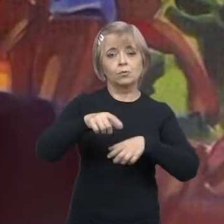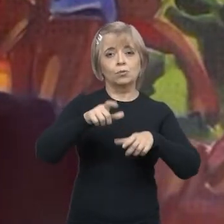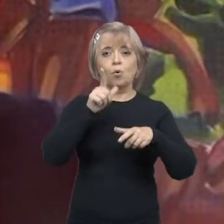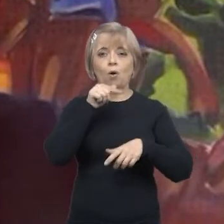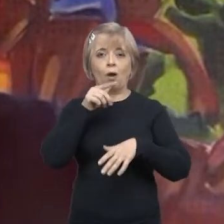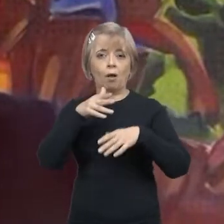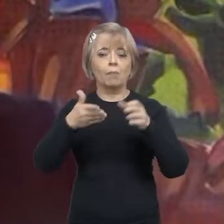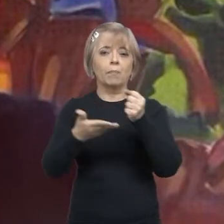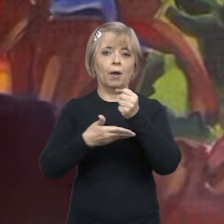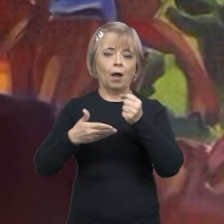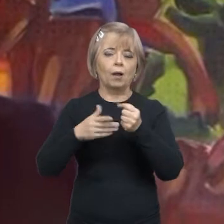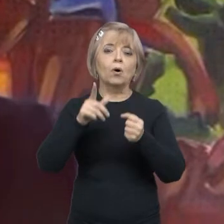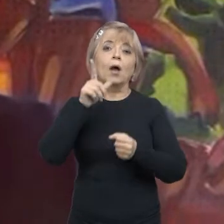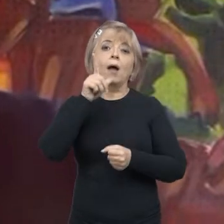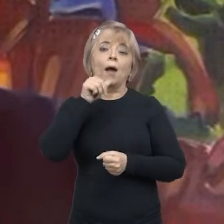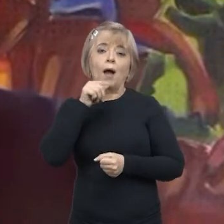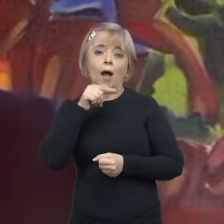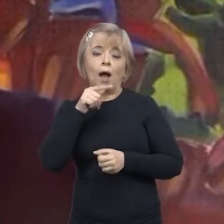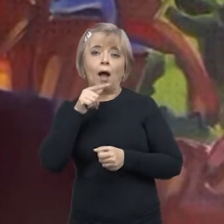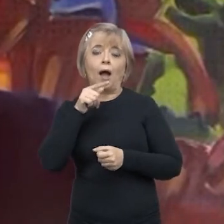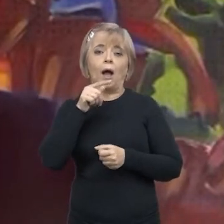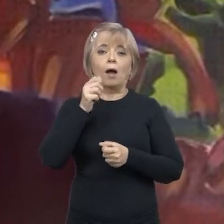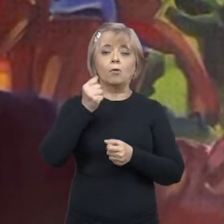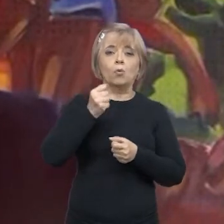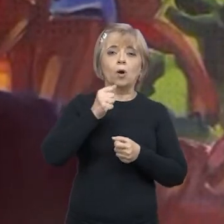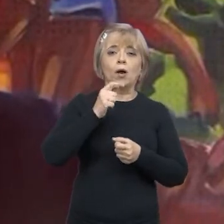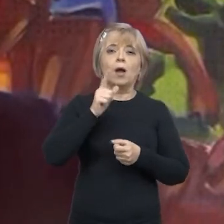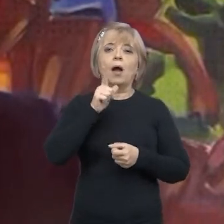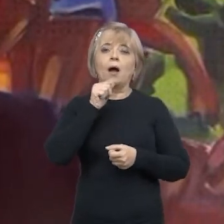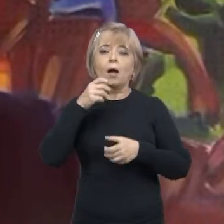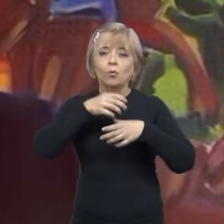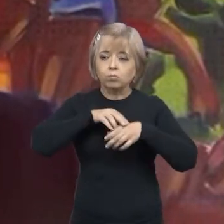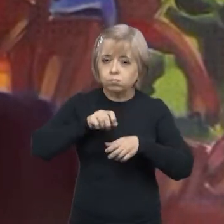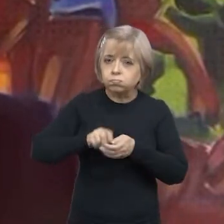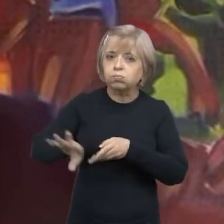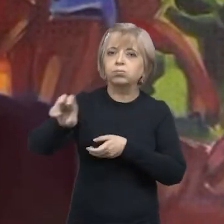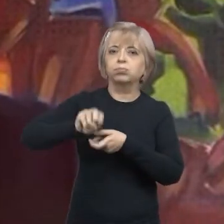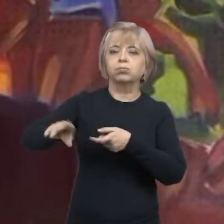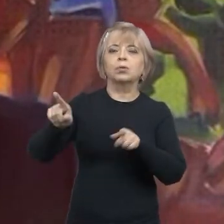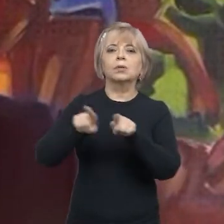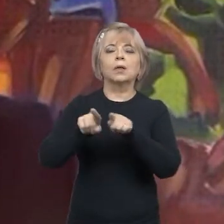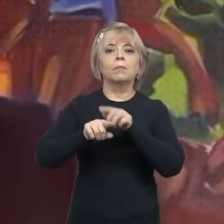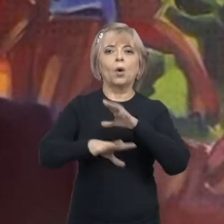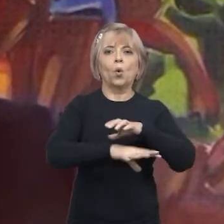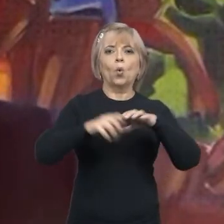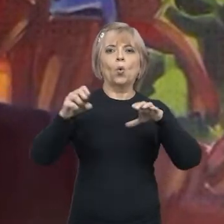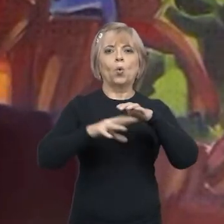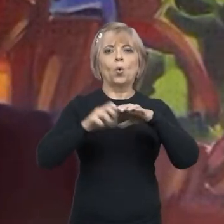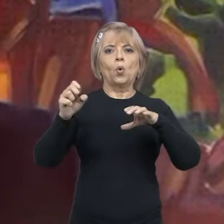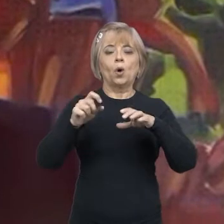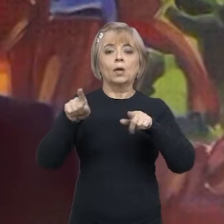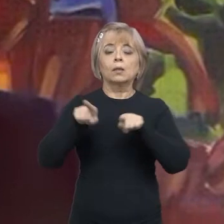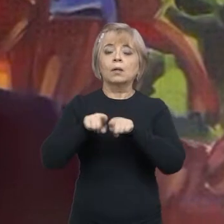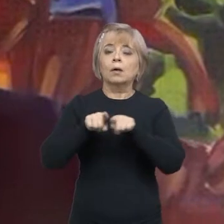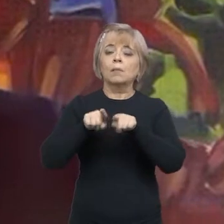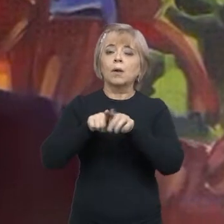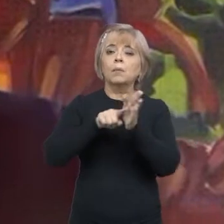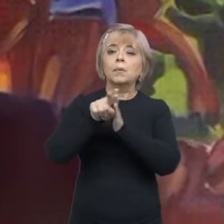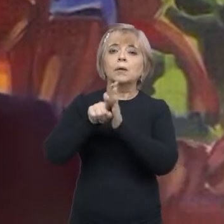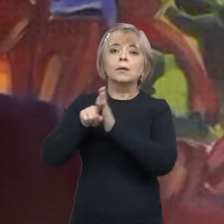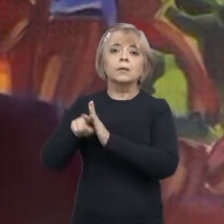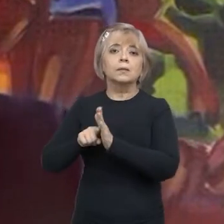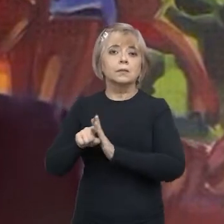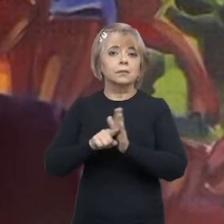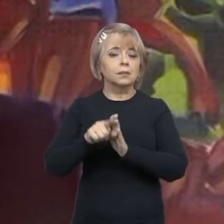em especial água, esgoto e drenagem. Também lançamos, em parceria com o IERB, o nosso Instituto de Educação e Pesquisa,